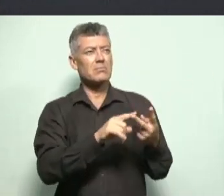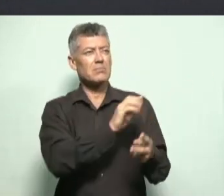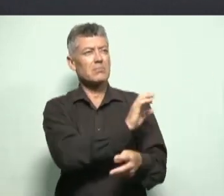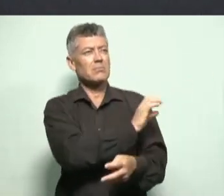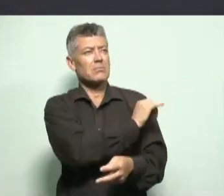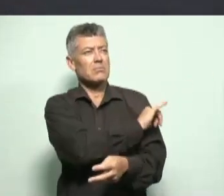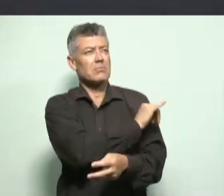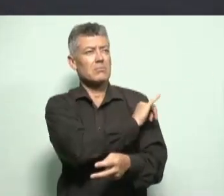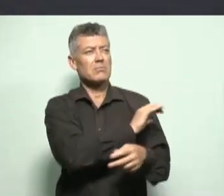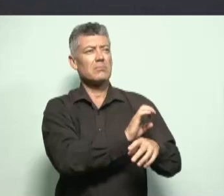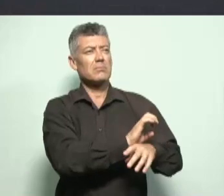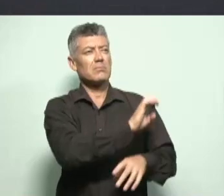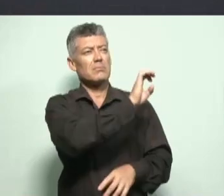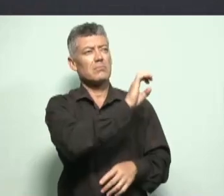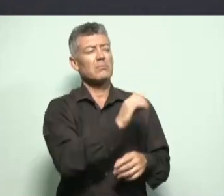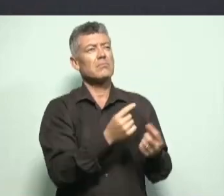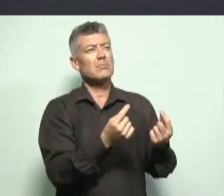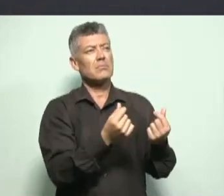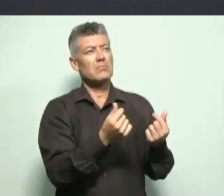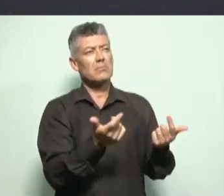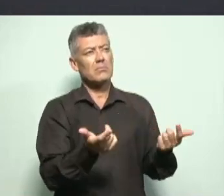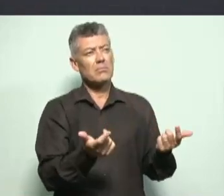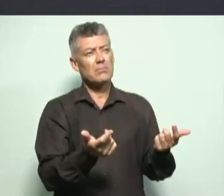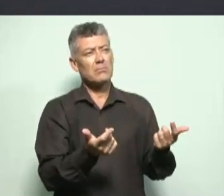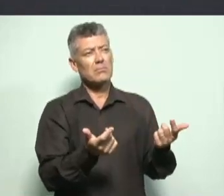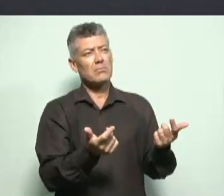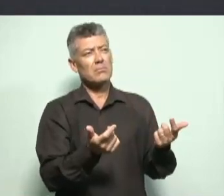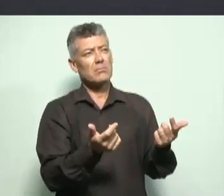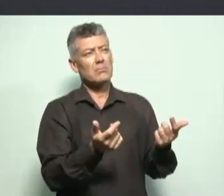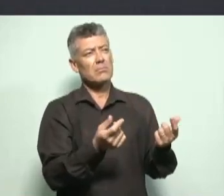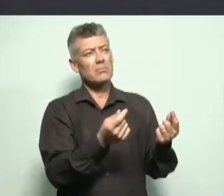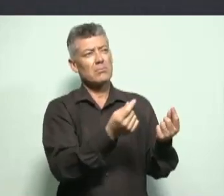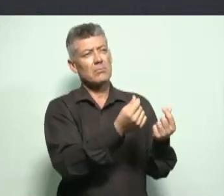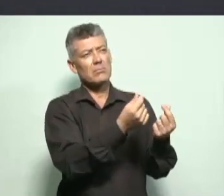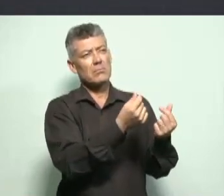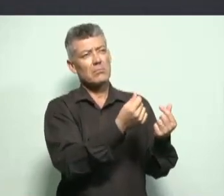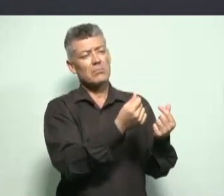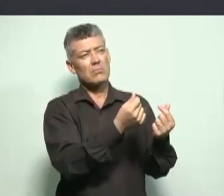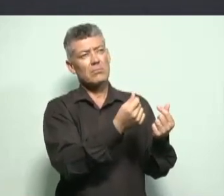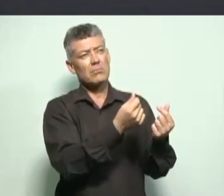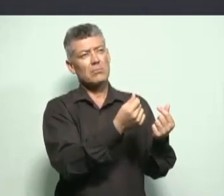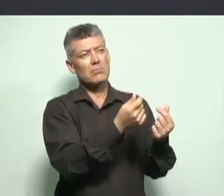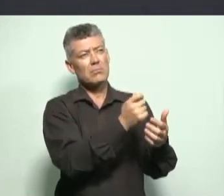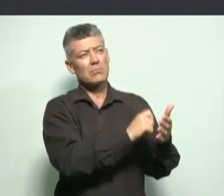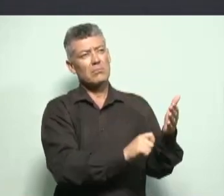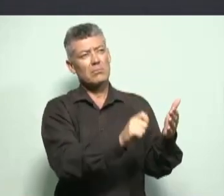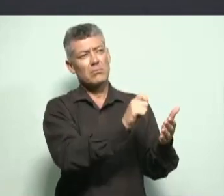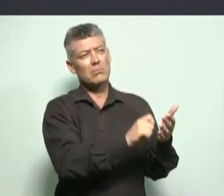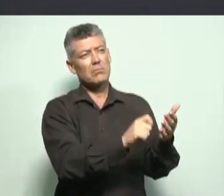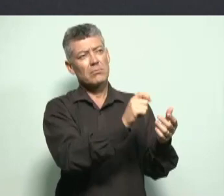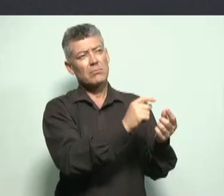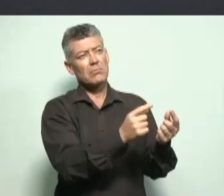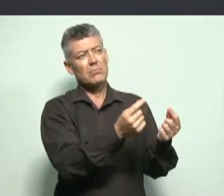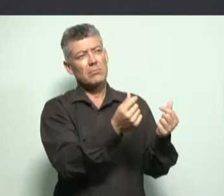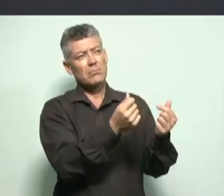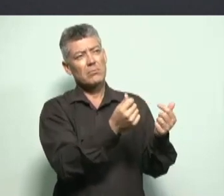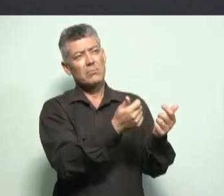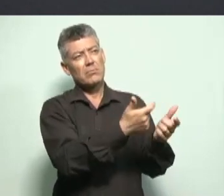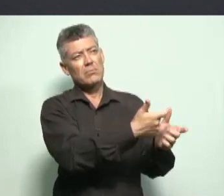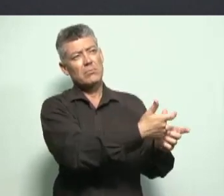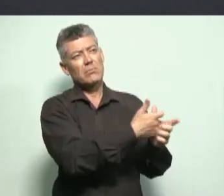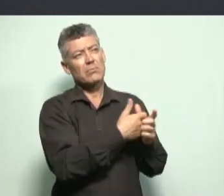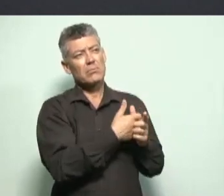Janeiro, e com dinheiro de uma instituição financeira que lucra em cima